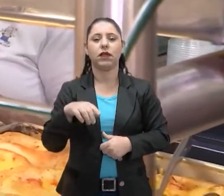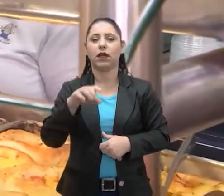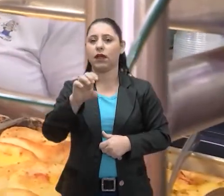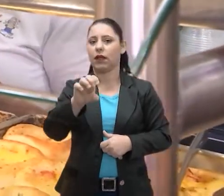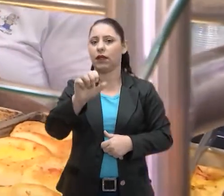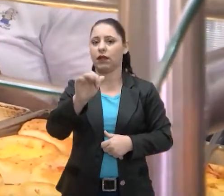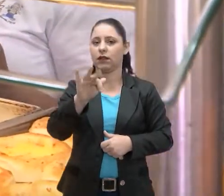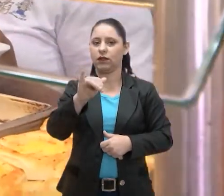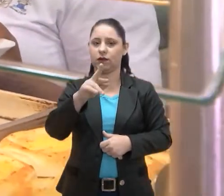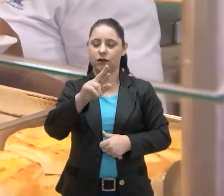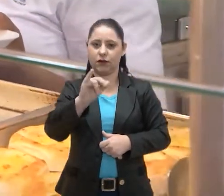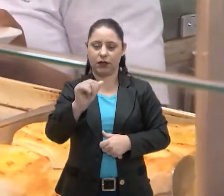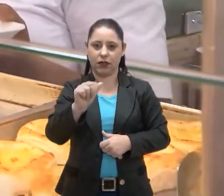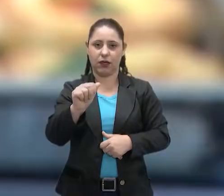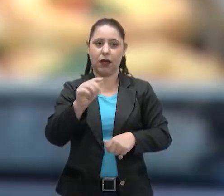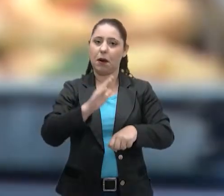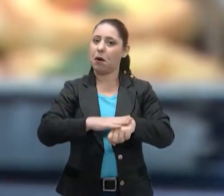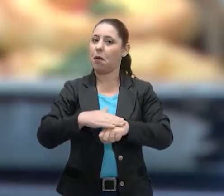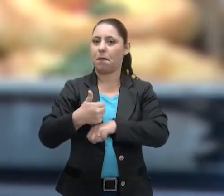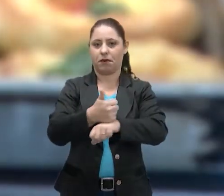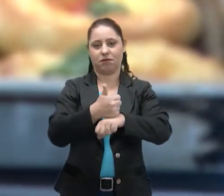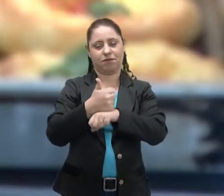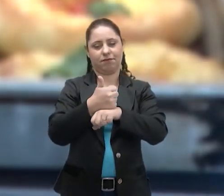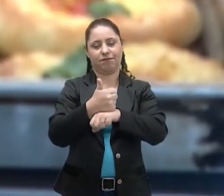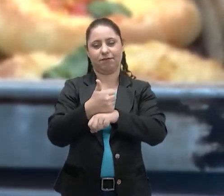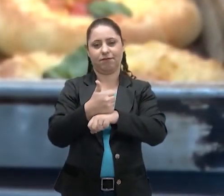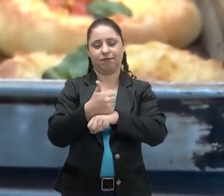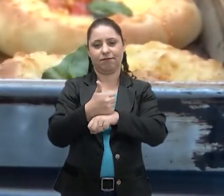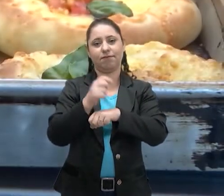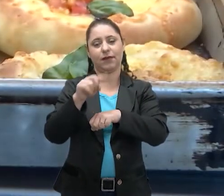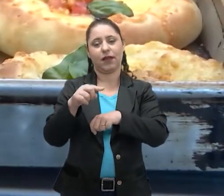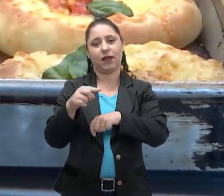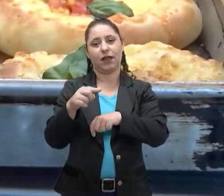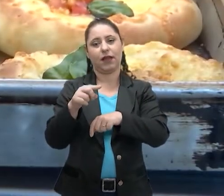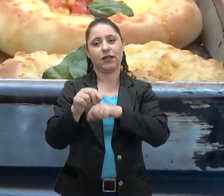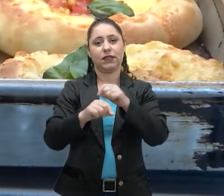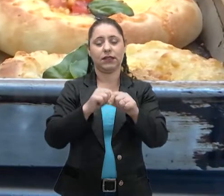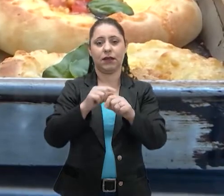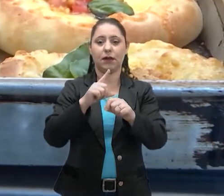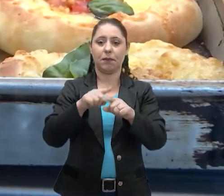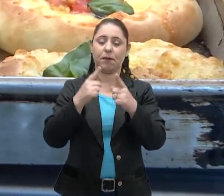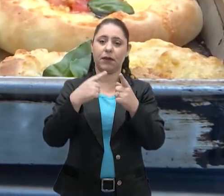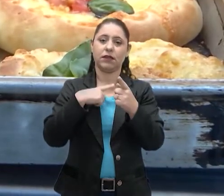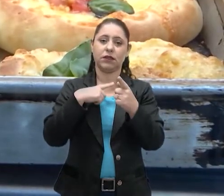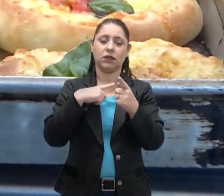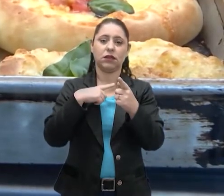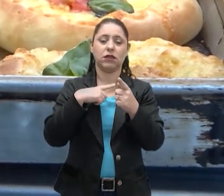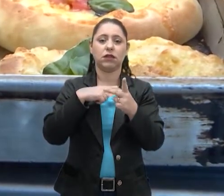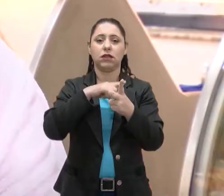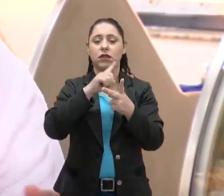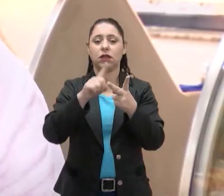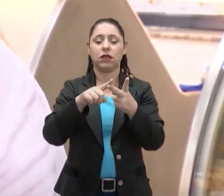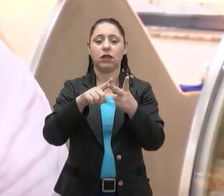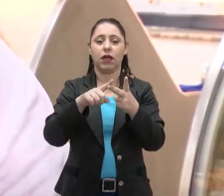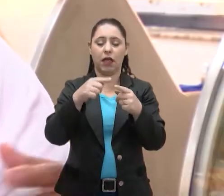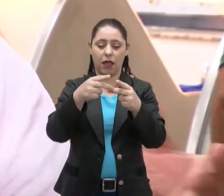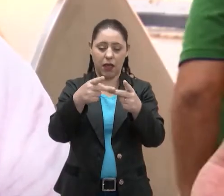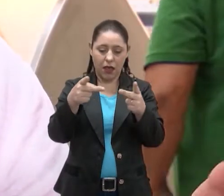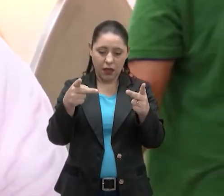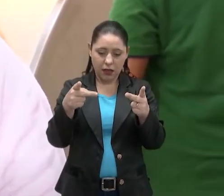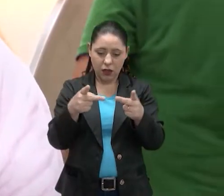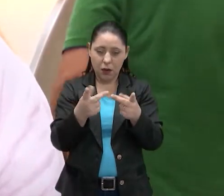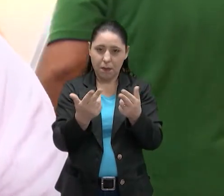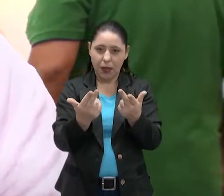a esfirra é o carro-chefe, né? É o principal, vamos falar assim. Então, mas atrás disso, aí tem as